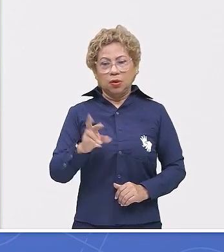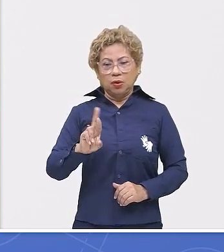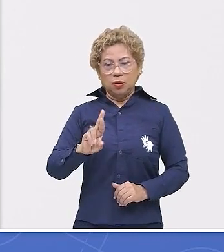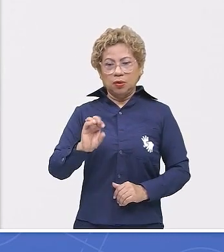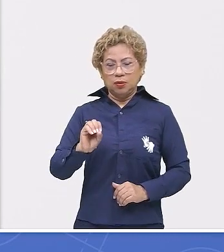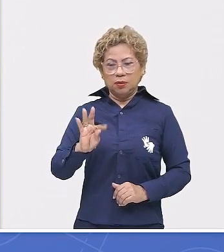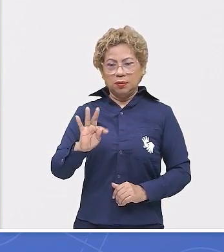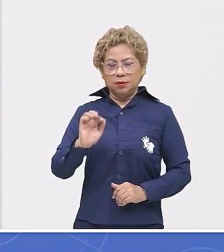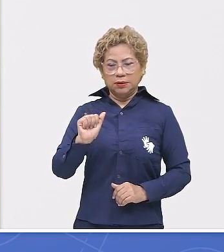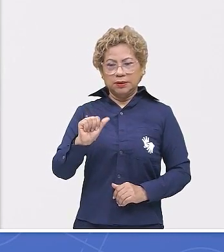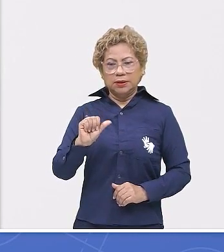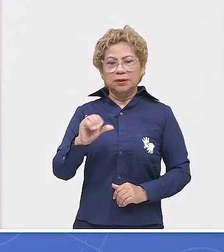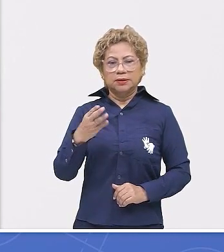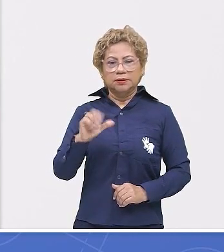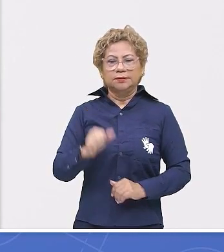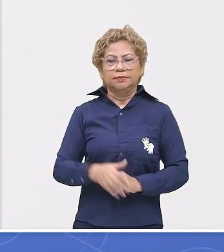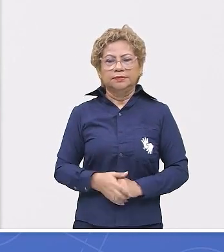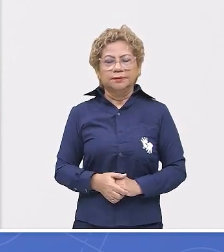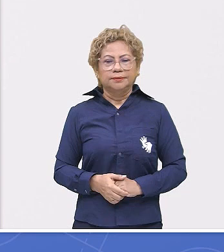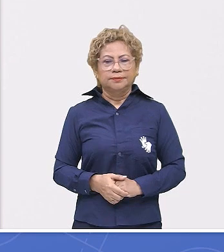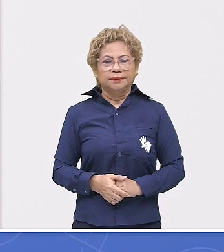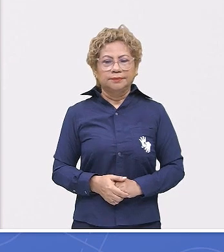dinâmica local interativa.